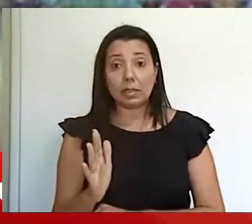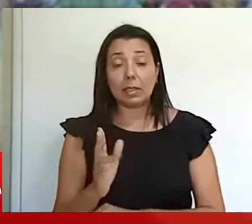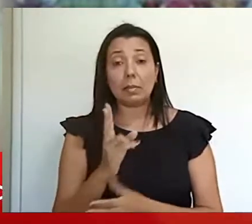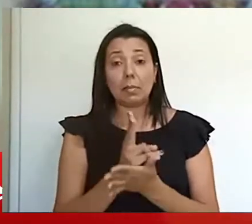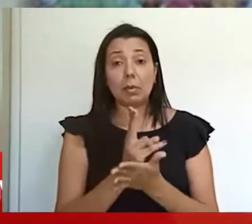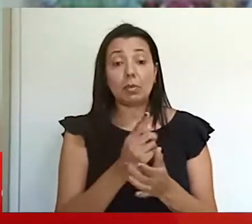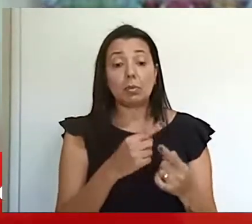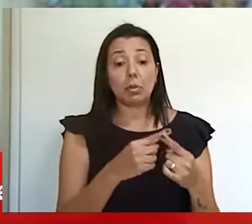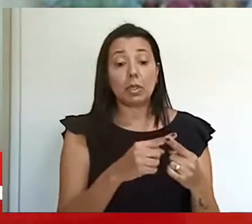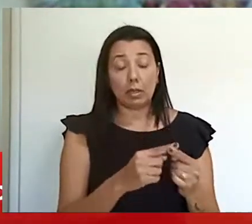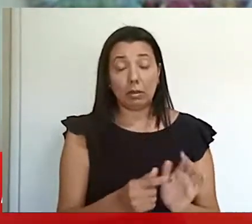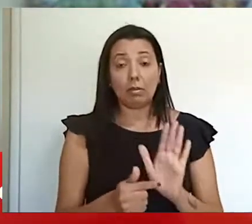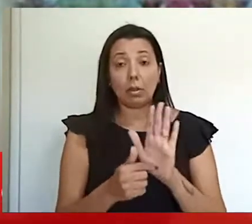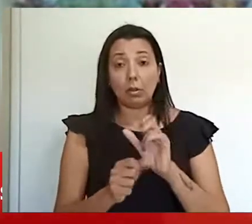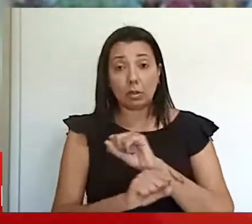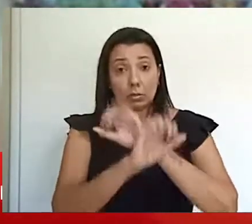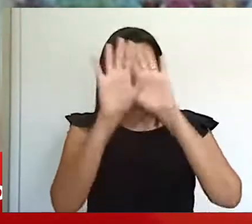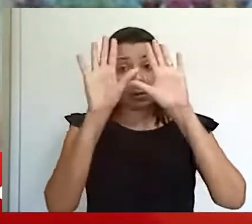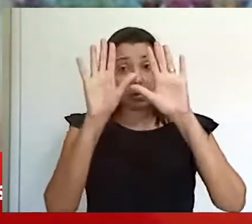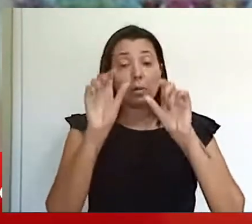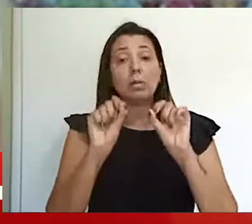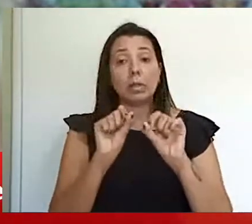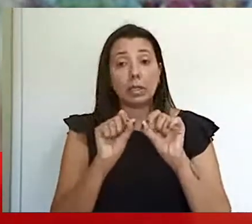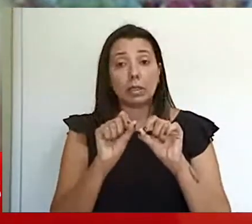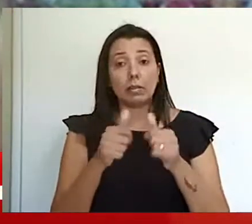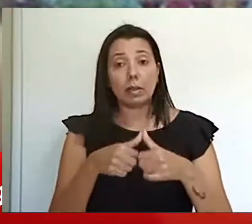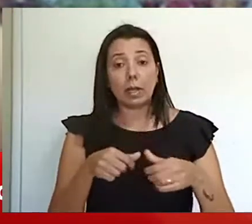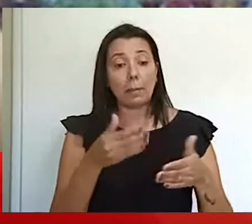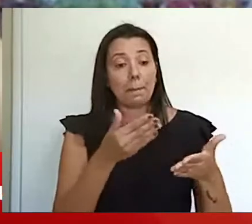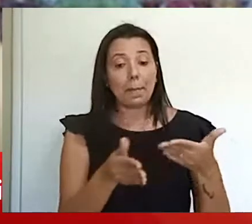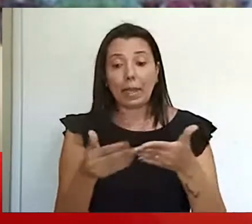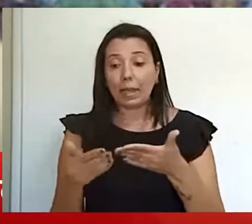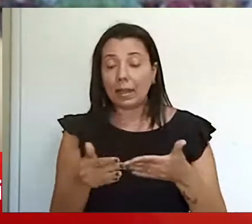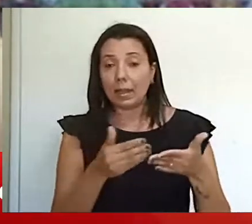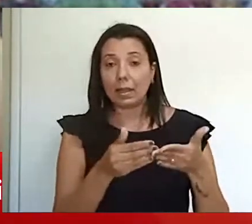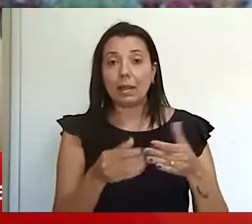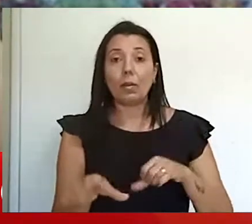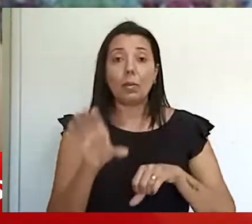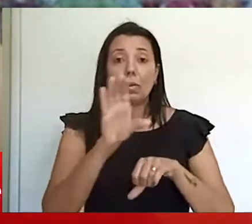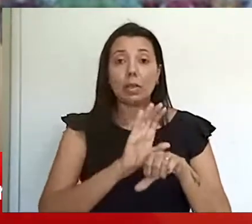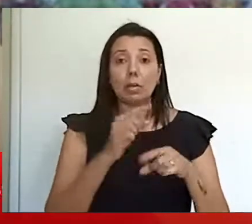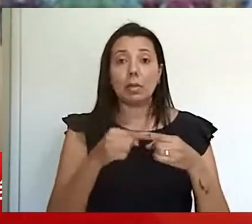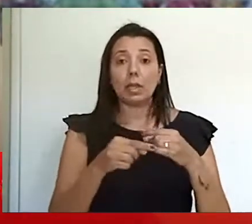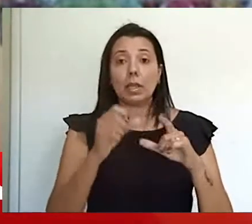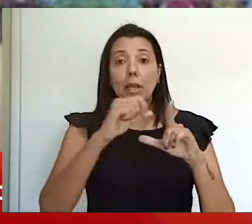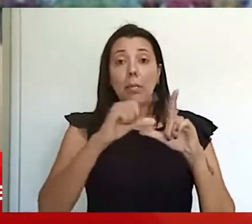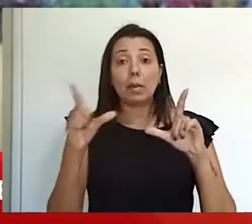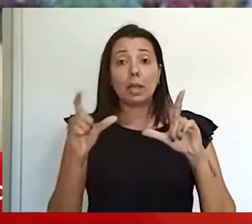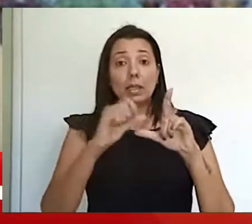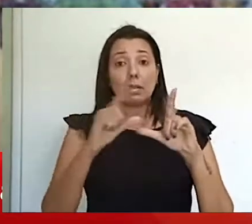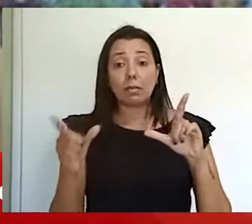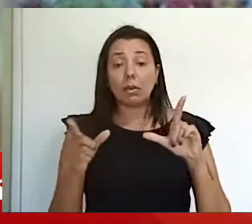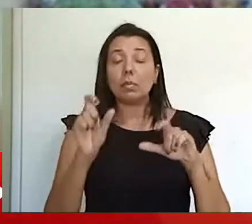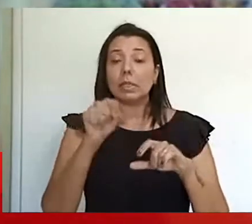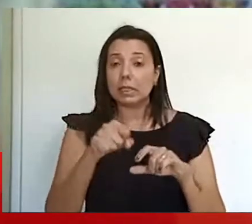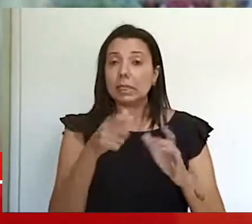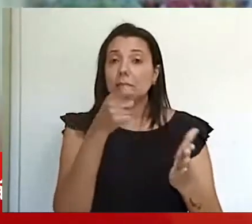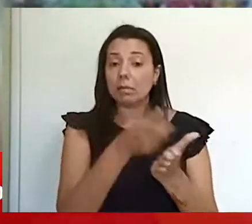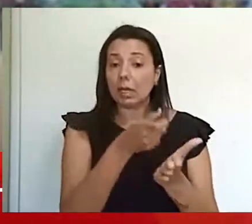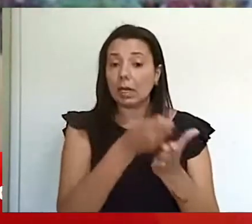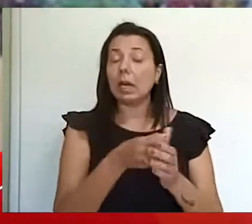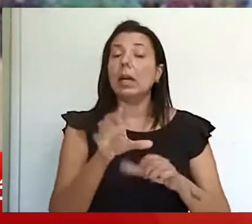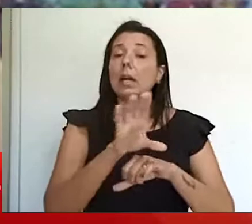colocou muito bem, mesmo porque ela vai atender ao capital, porque as plataformas são as plataformas de capital. Até que um dia eles acham, não,